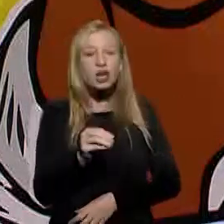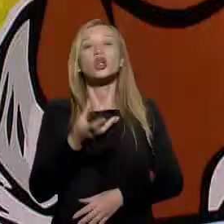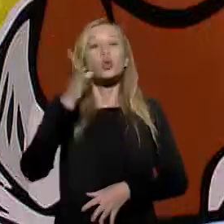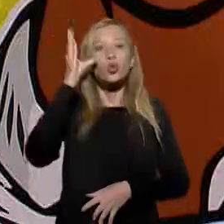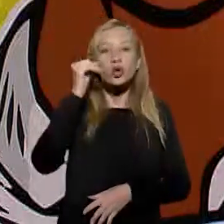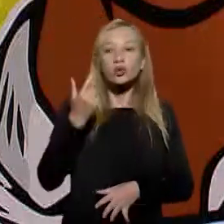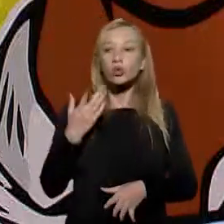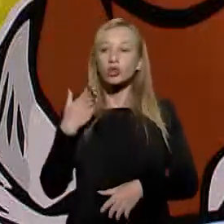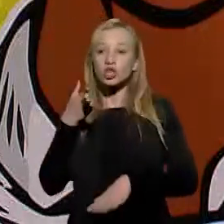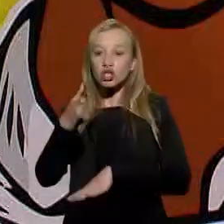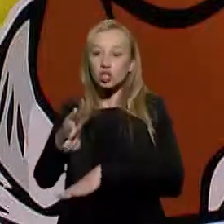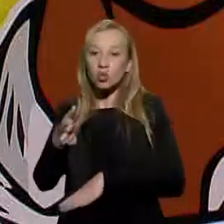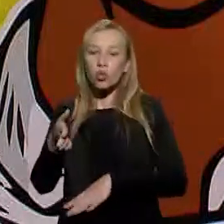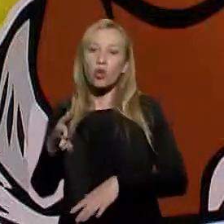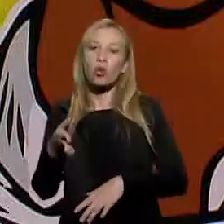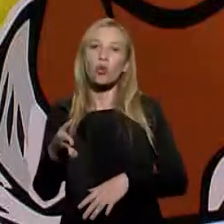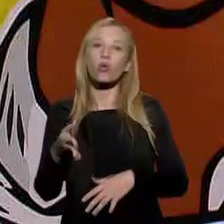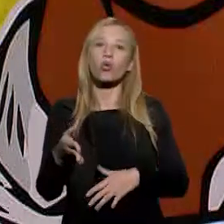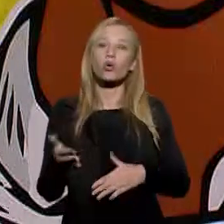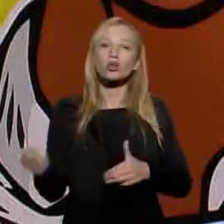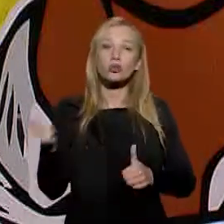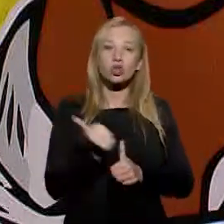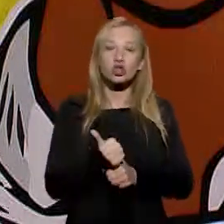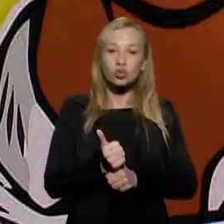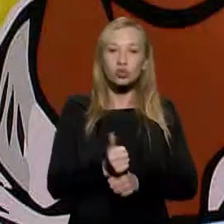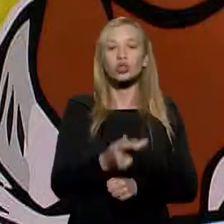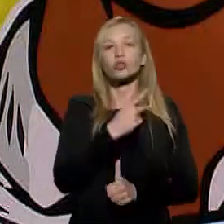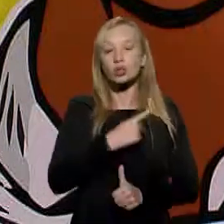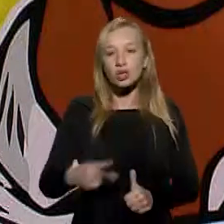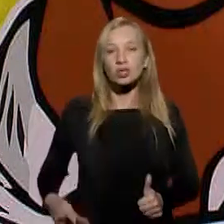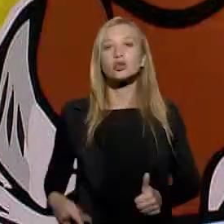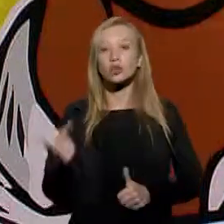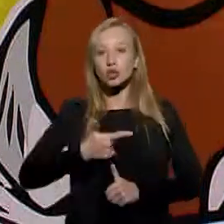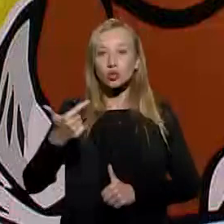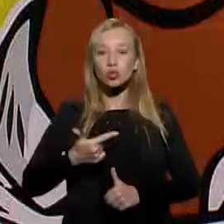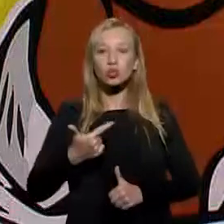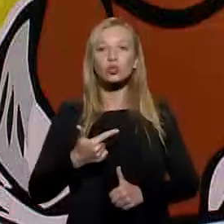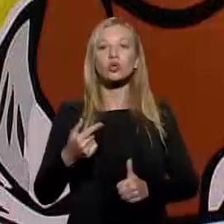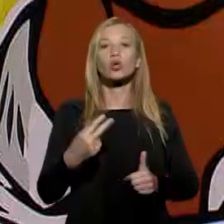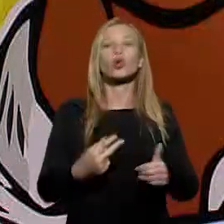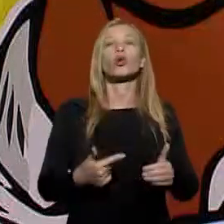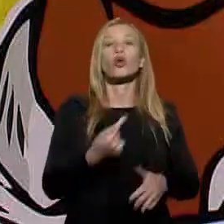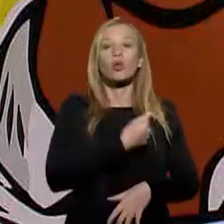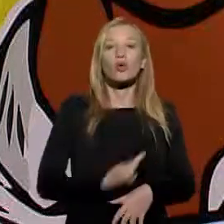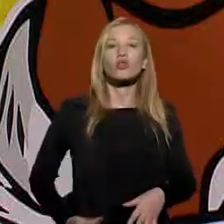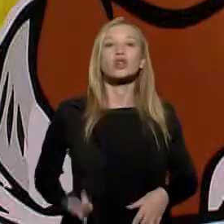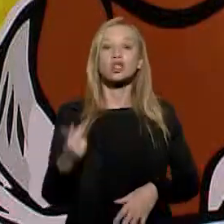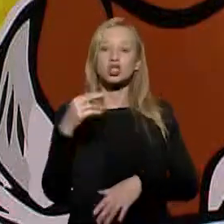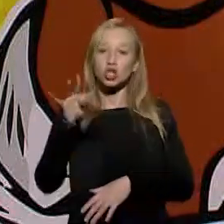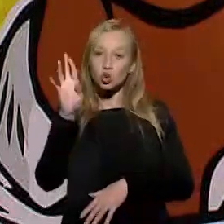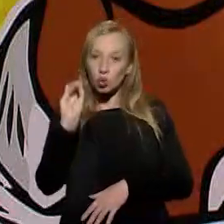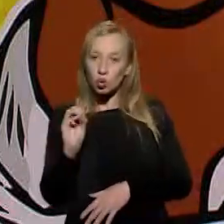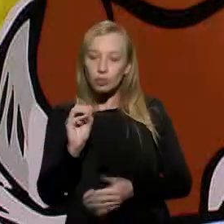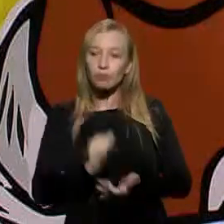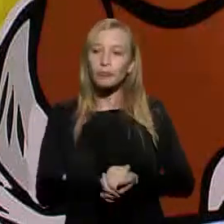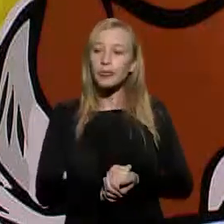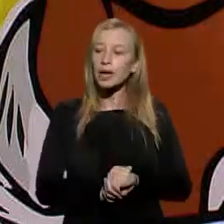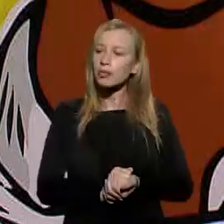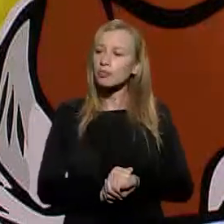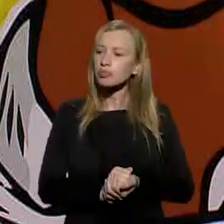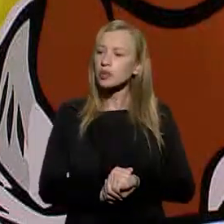é que quando ele chegou no governo de getúlio vagas é no segundo governo é que já foi um título vaga dele ele